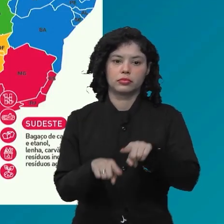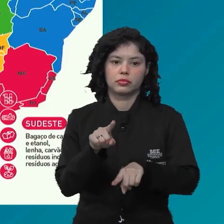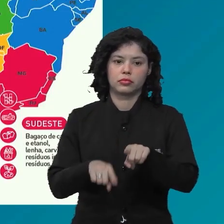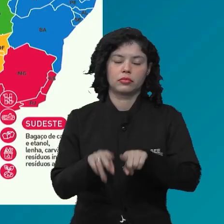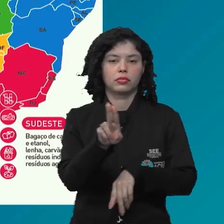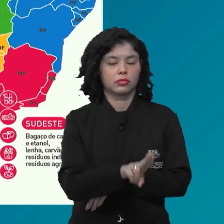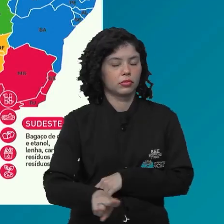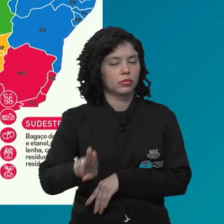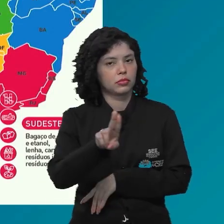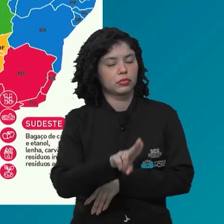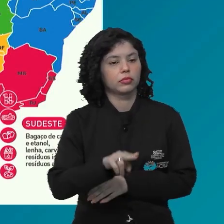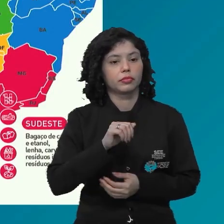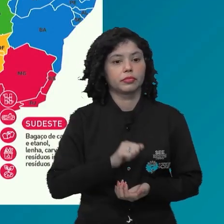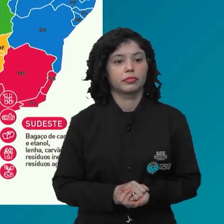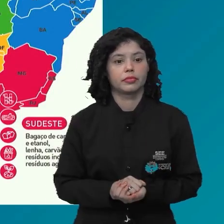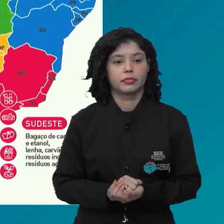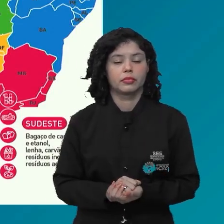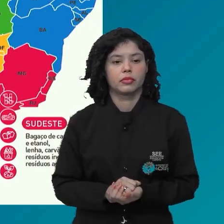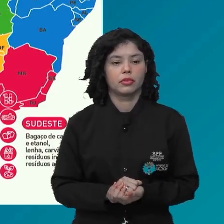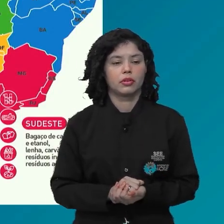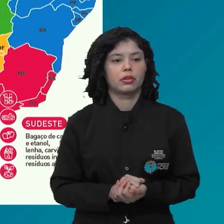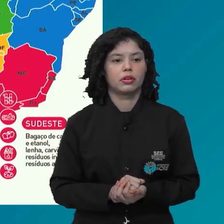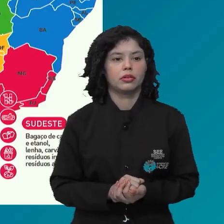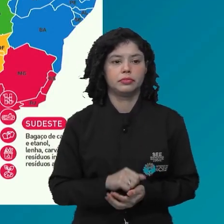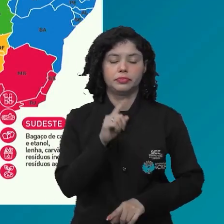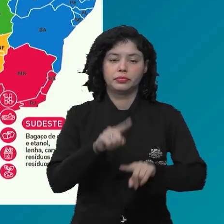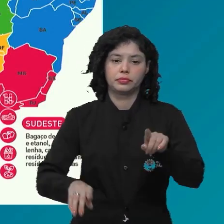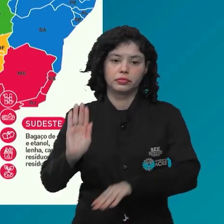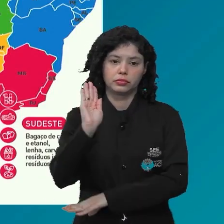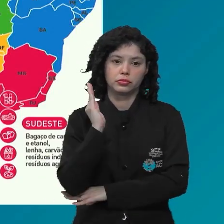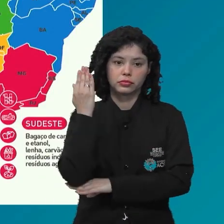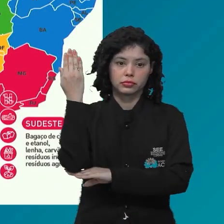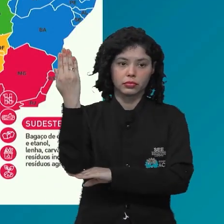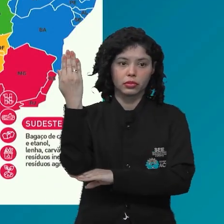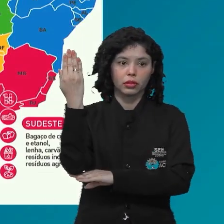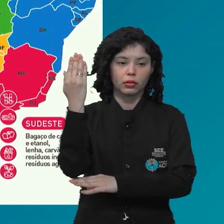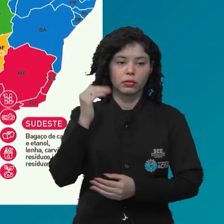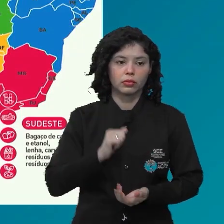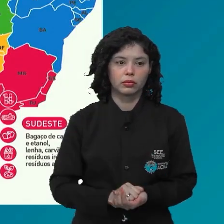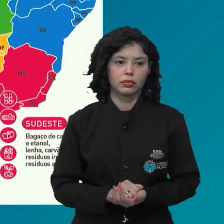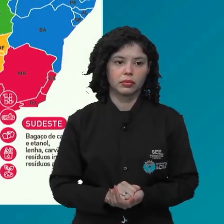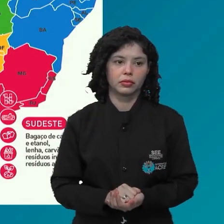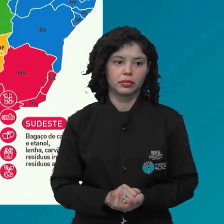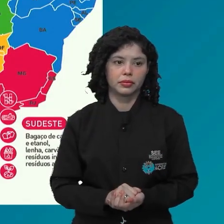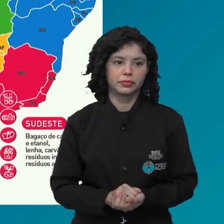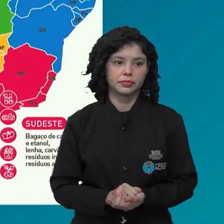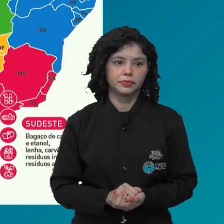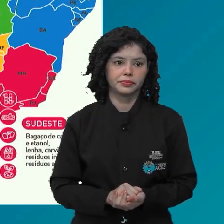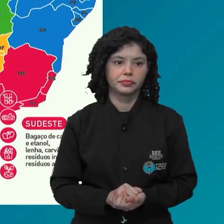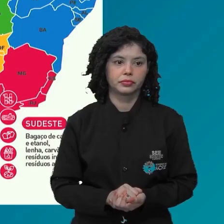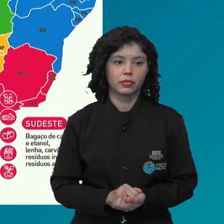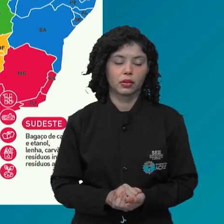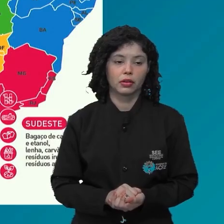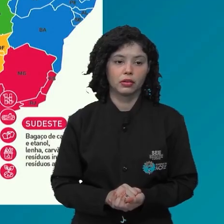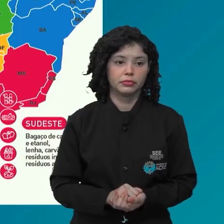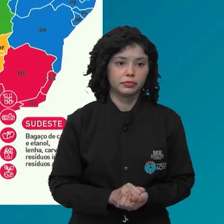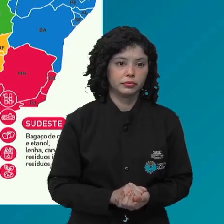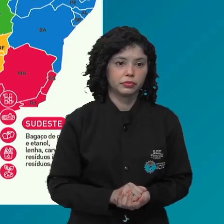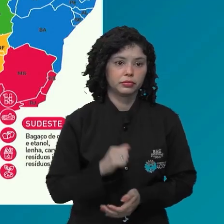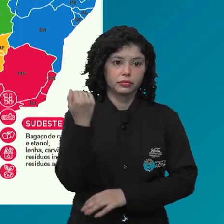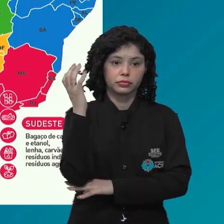matérias-primas que podem ser utilizadas. Então, ali, resíduos madeireiros, né, então, que não vão ser mais utilizados,